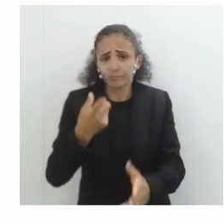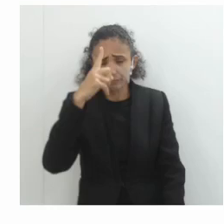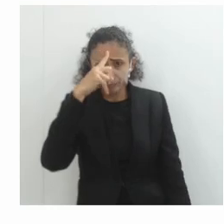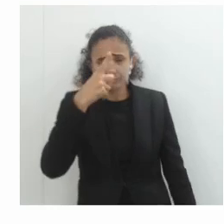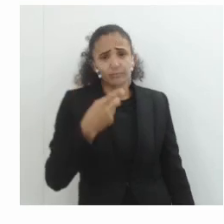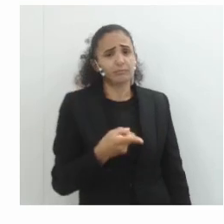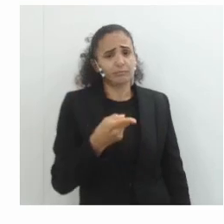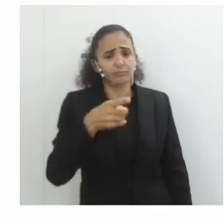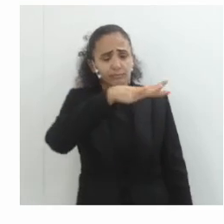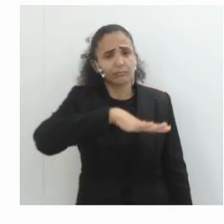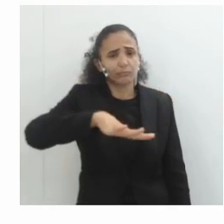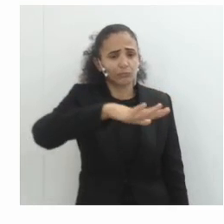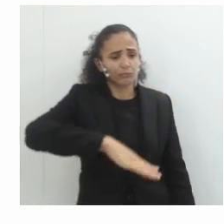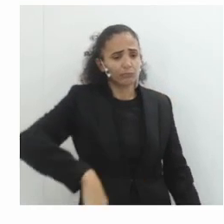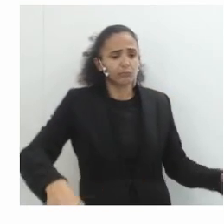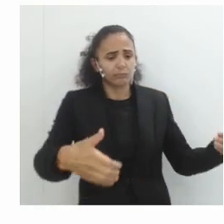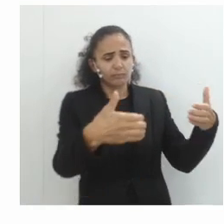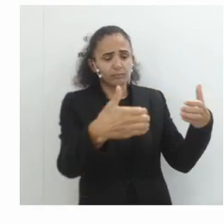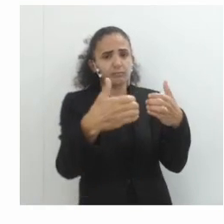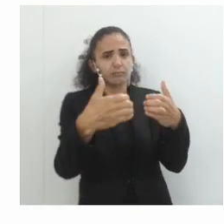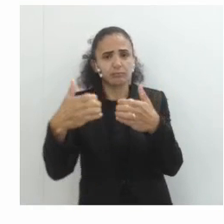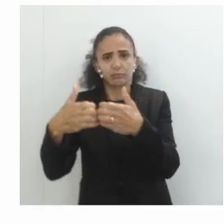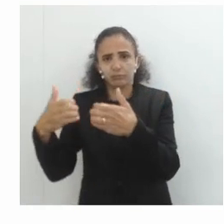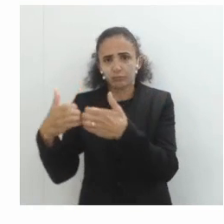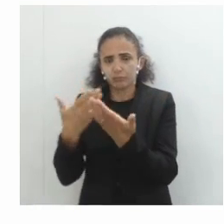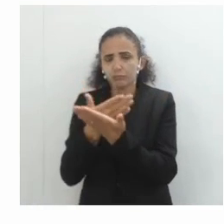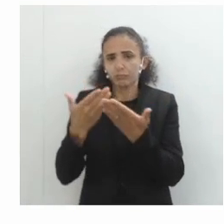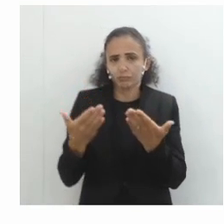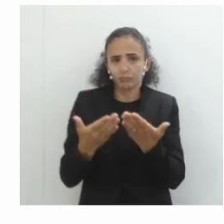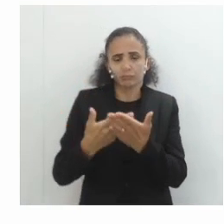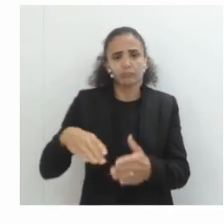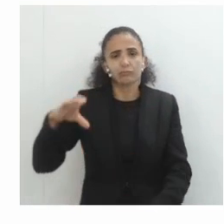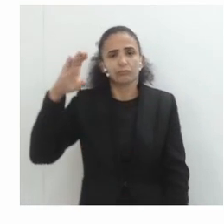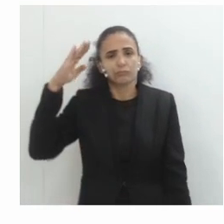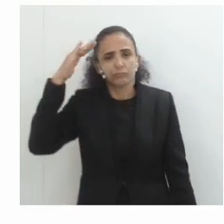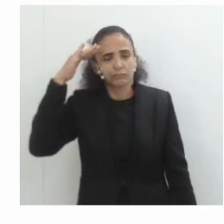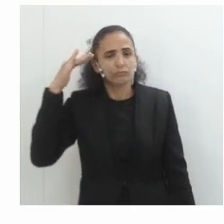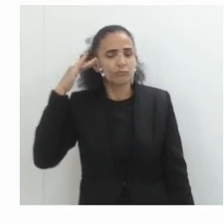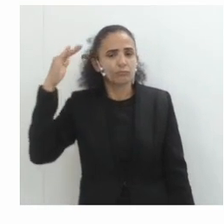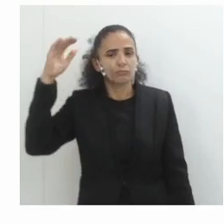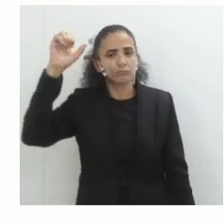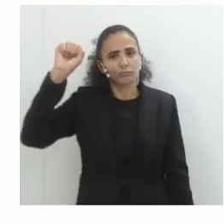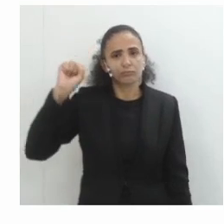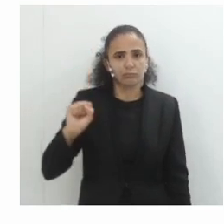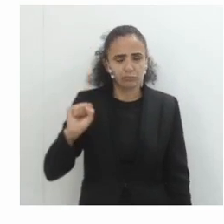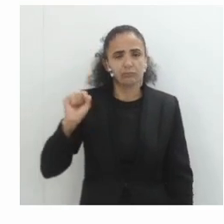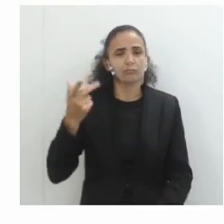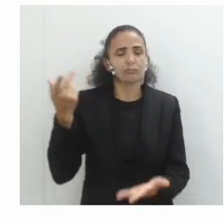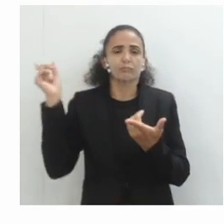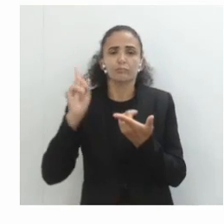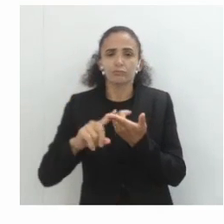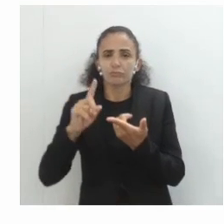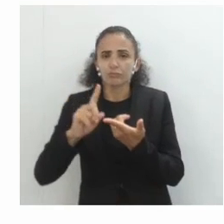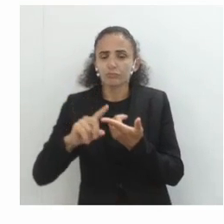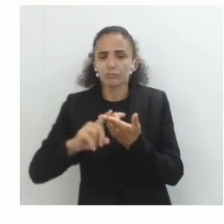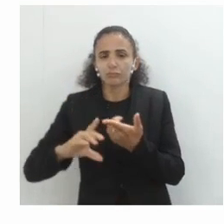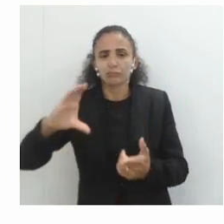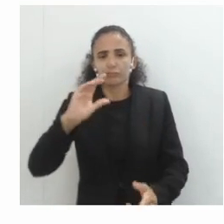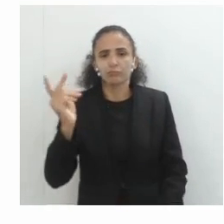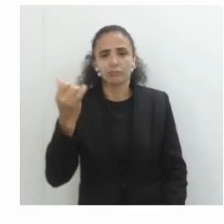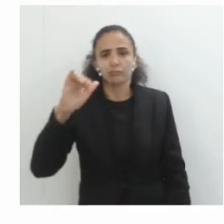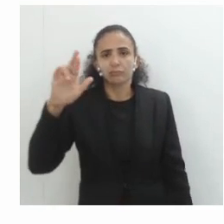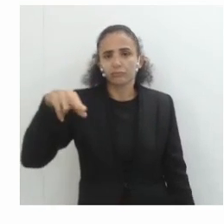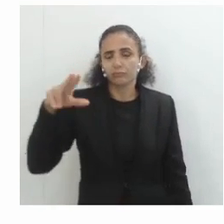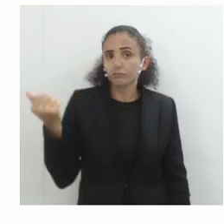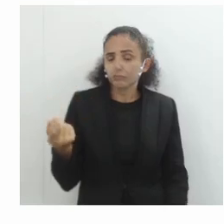forma, para os seus vizinhos, principalmente a Coreia do Norte, a Coreia do Sul e a China, a condição de ter políticas nucleares,